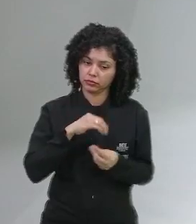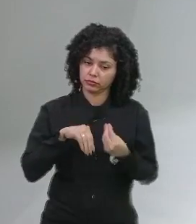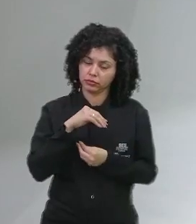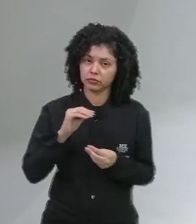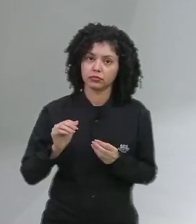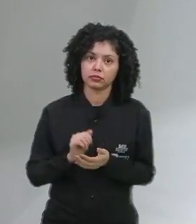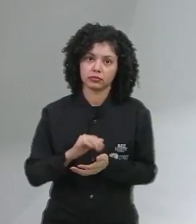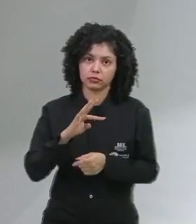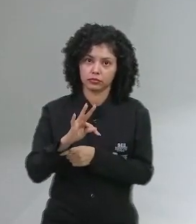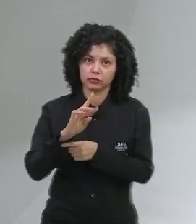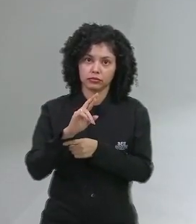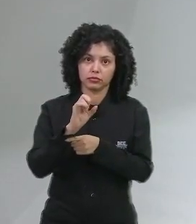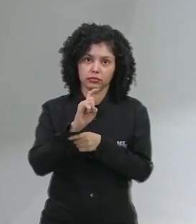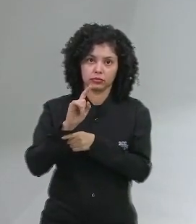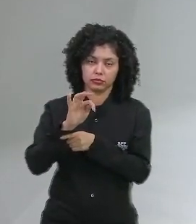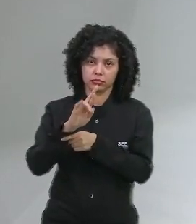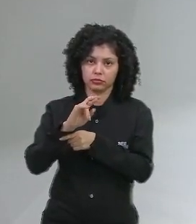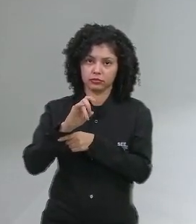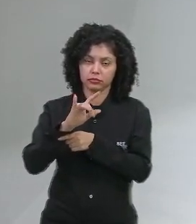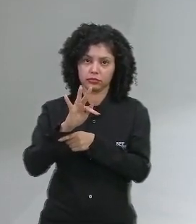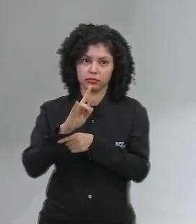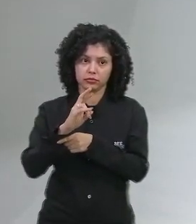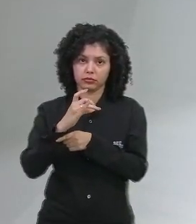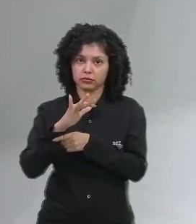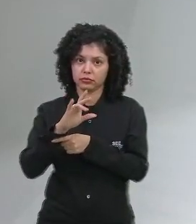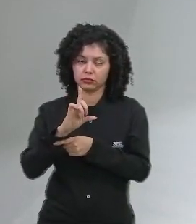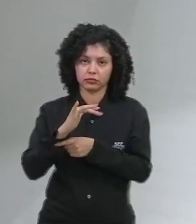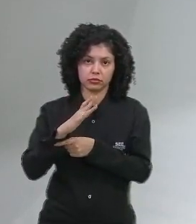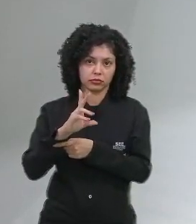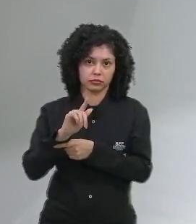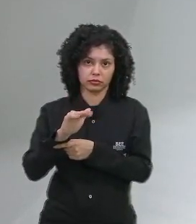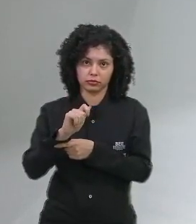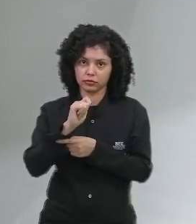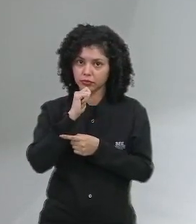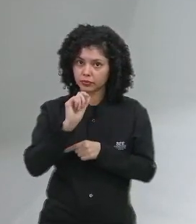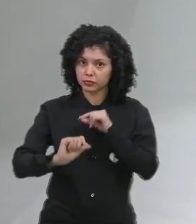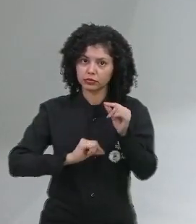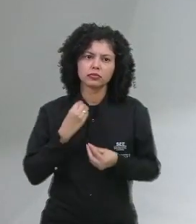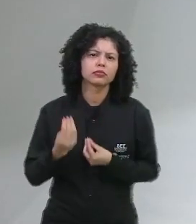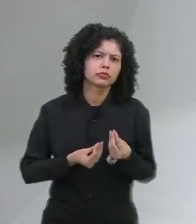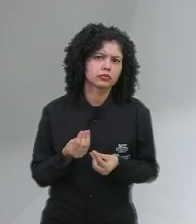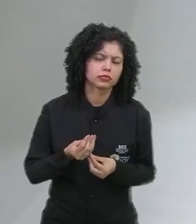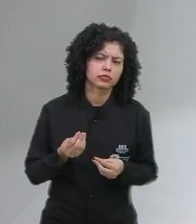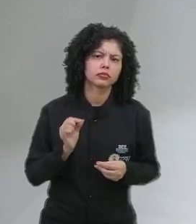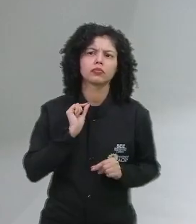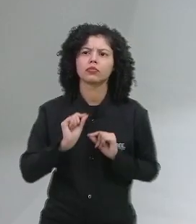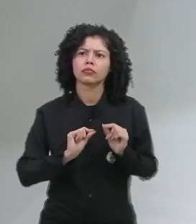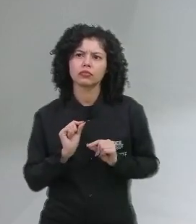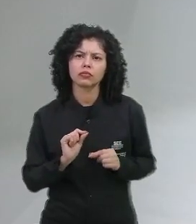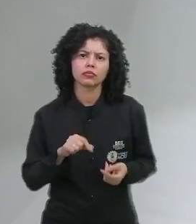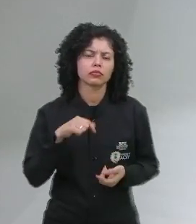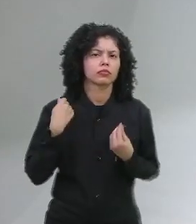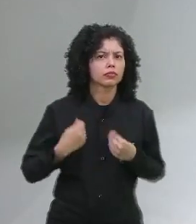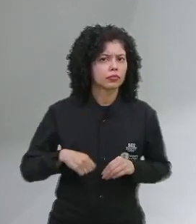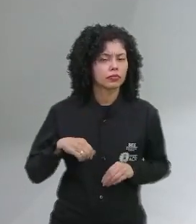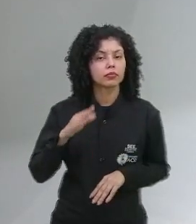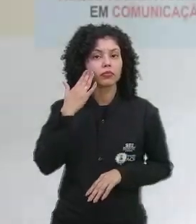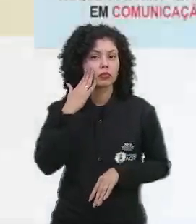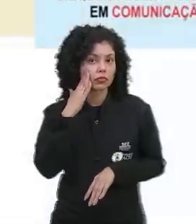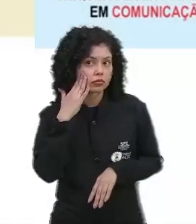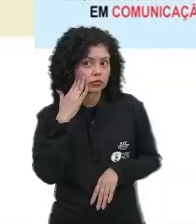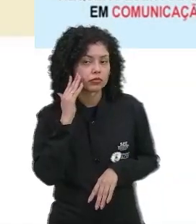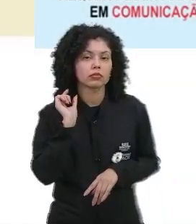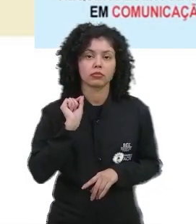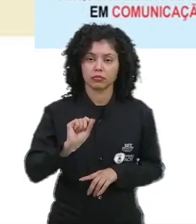é a transesterificação. Que nome difícil, né? Como que eu sei o que é uma transesterificação? Então, a gente precisa lembrar